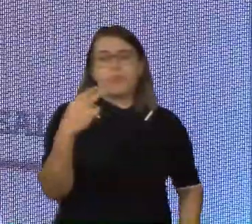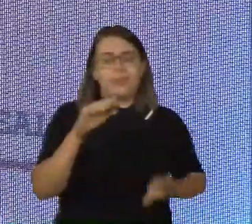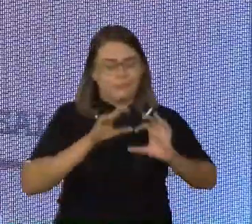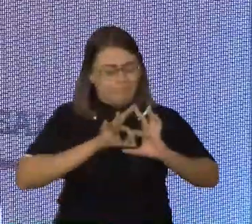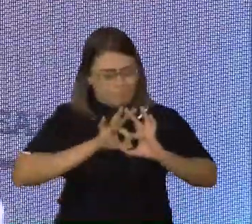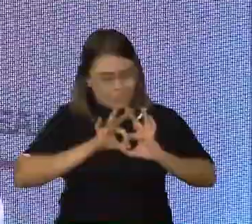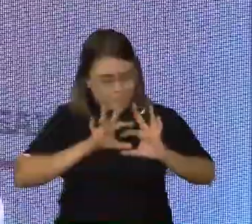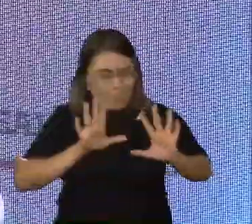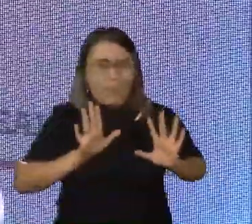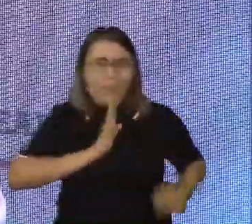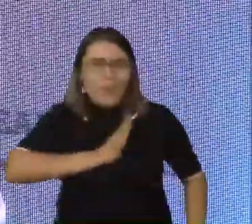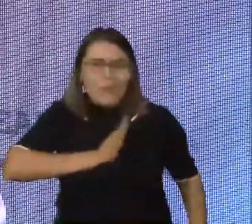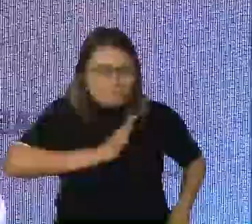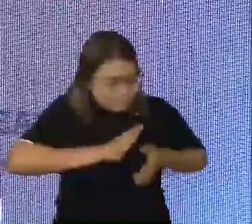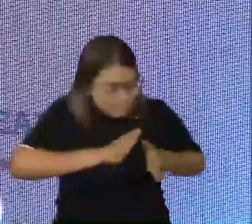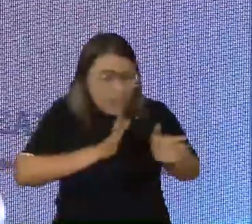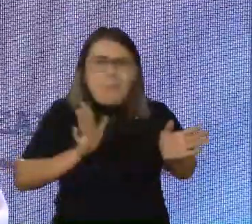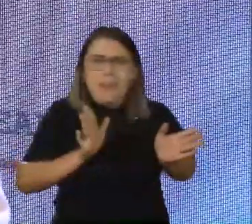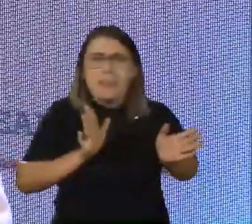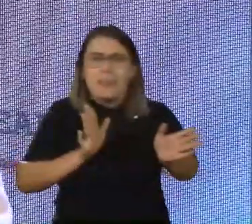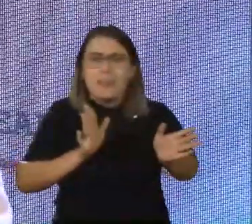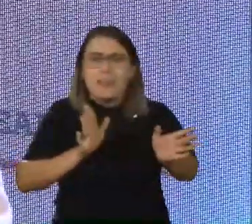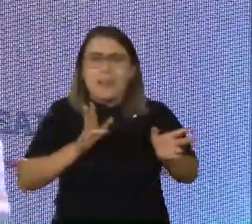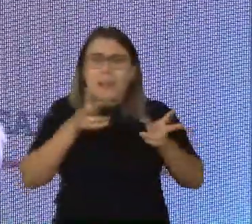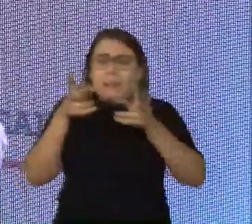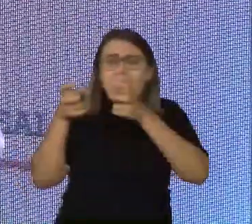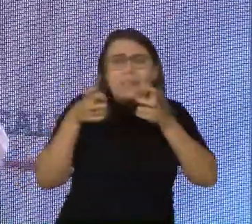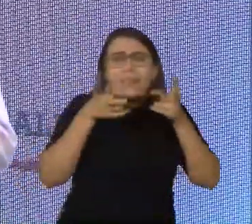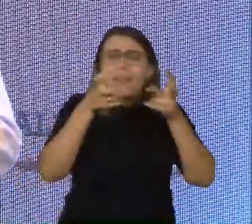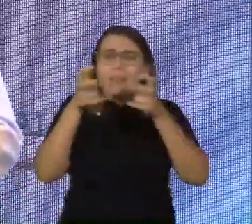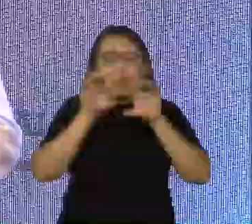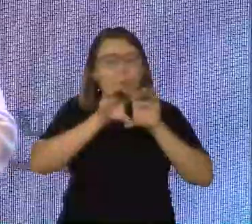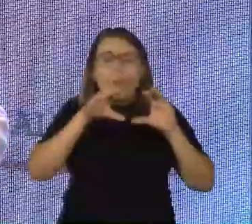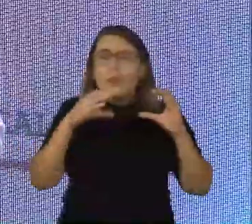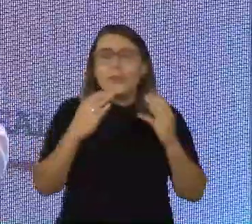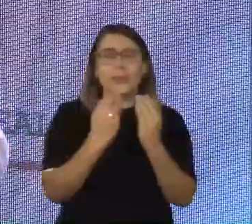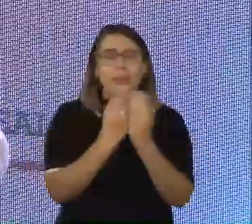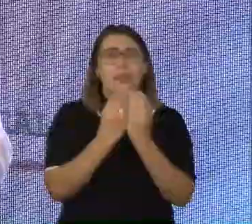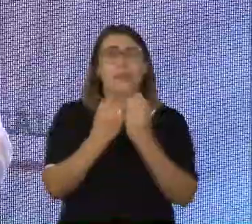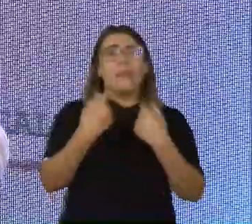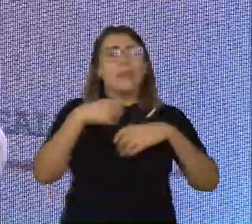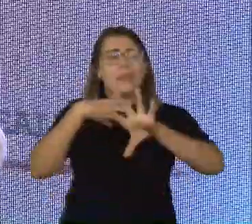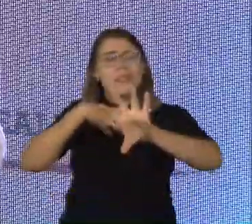permita-se. Permita-se, nesses 2 dias de congresso, se colocar num lugar de escuta.